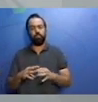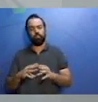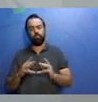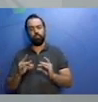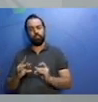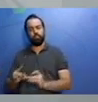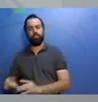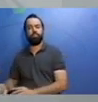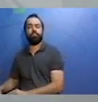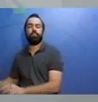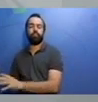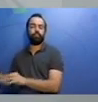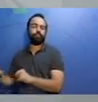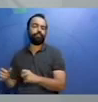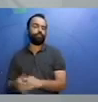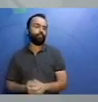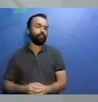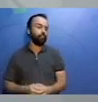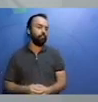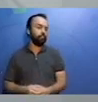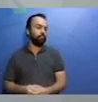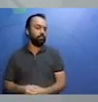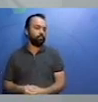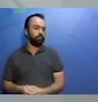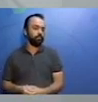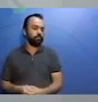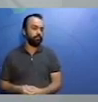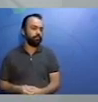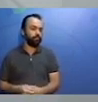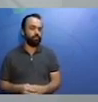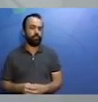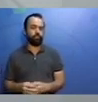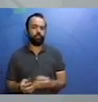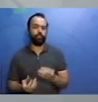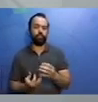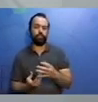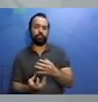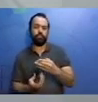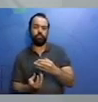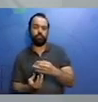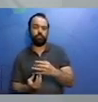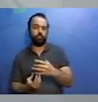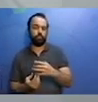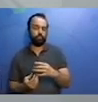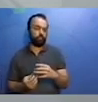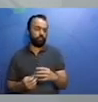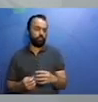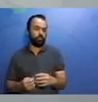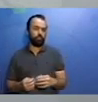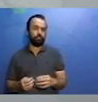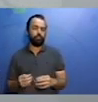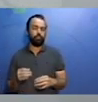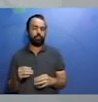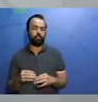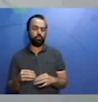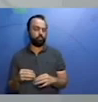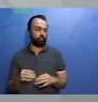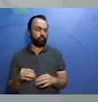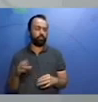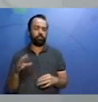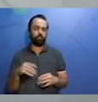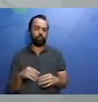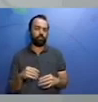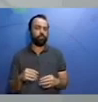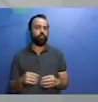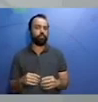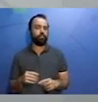que se transformam em líquido. Então, essa mistura ela é aquecida e o elemento que tiver o ponto de fusão mais